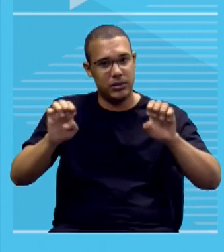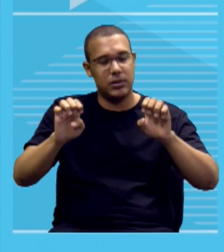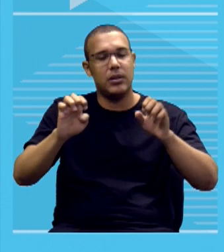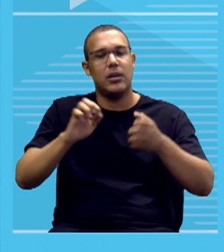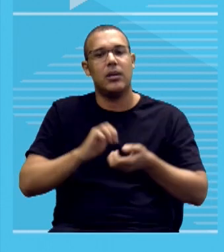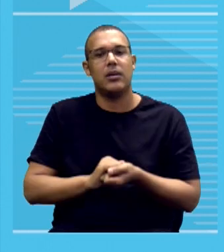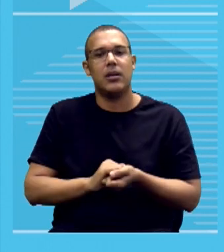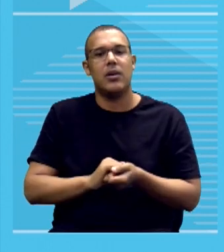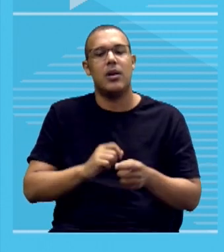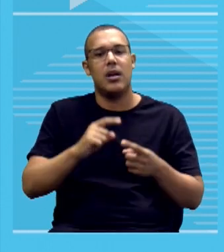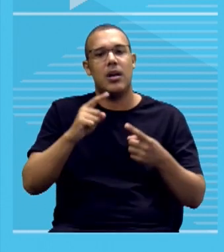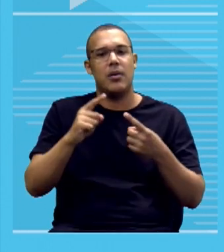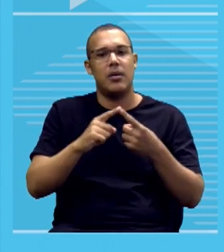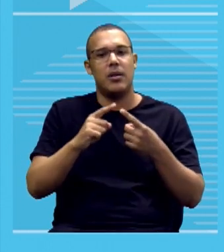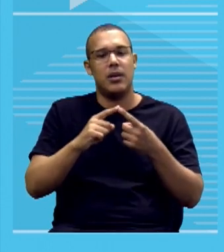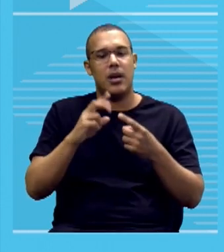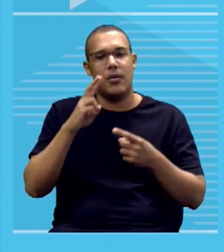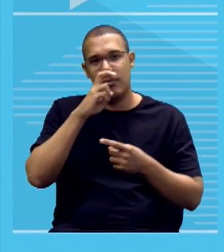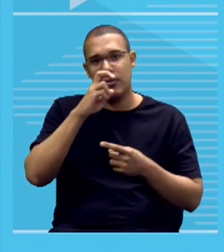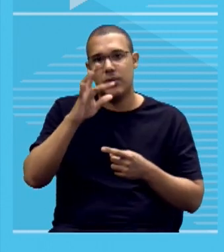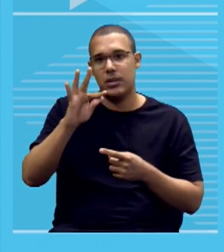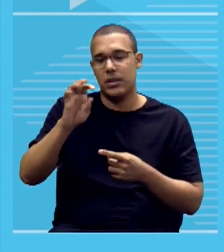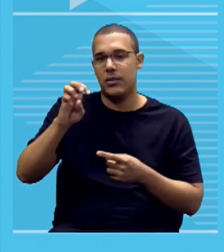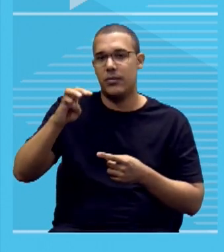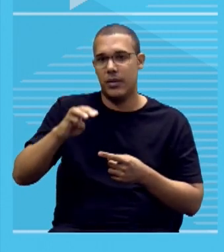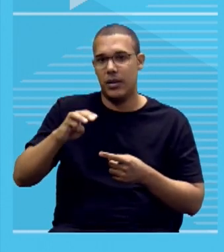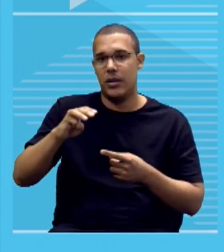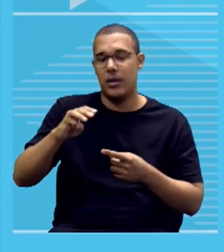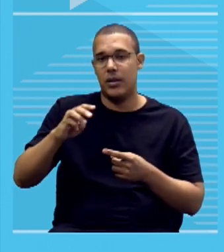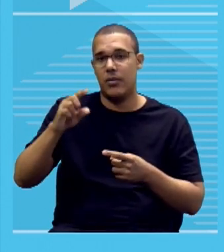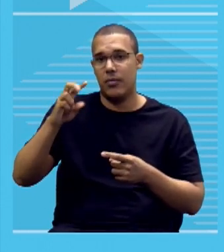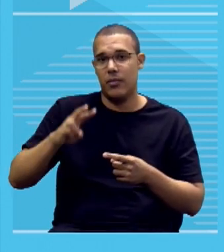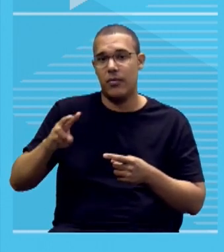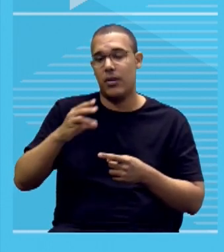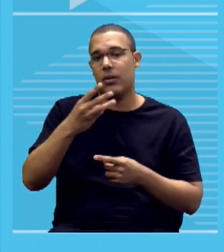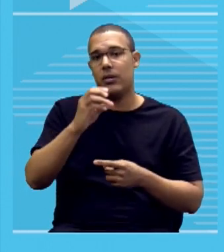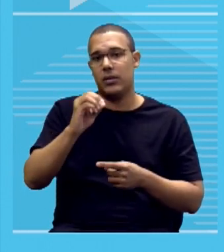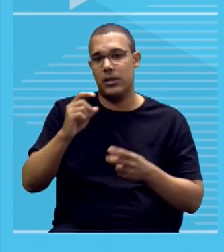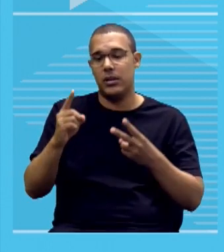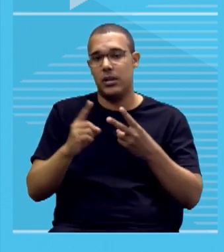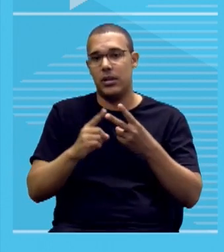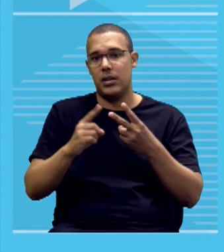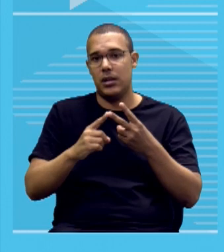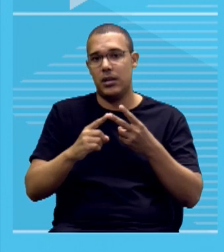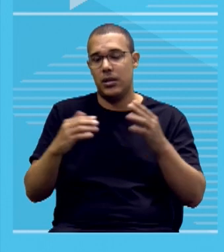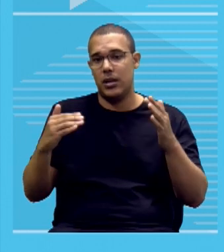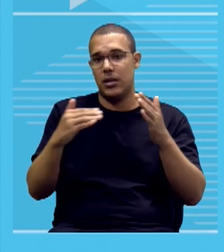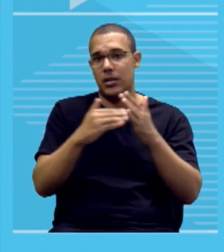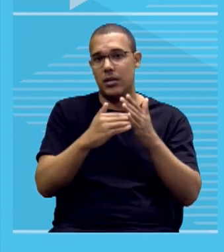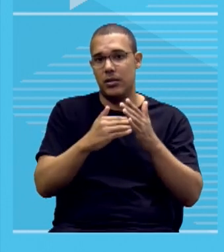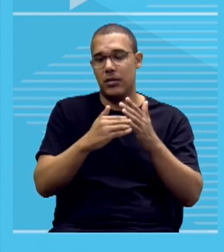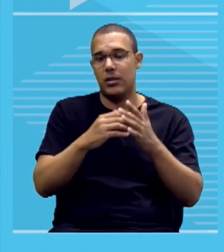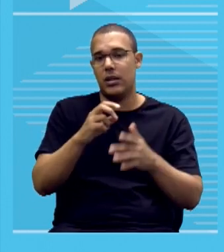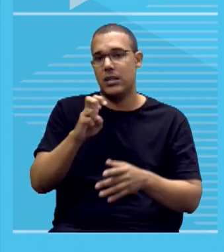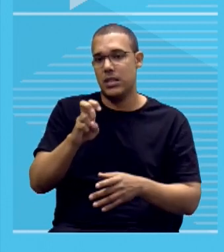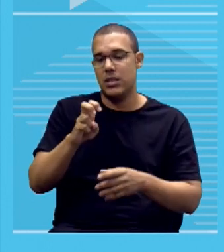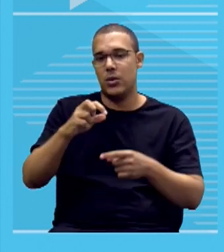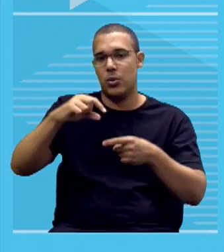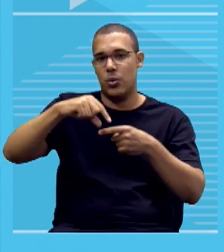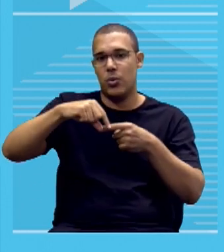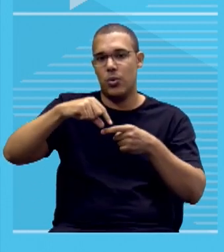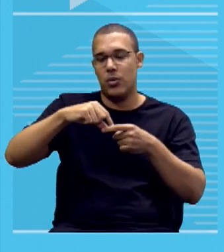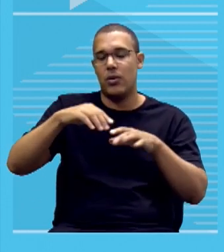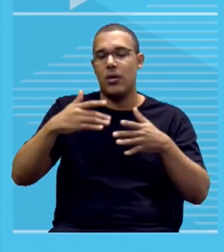no primeiro momento, a força eletromotriz, valendo 30 volts. No segundo momento, acho o valor da resistência, valendo 5 ohms. O